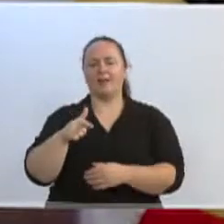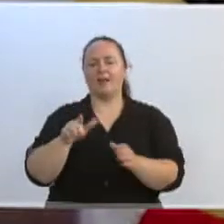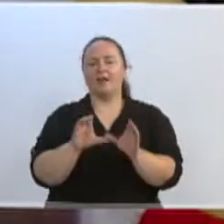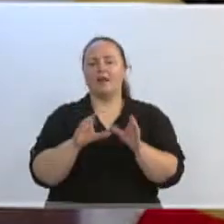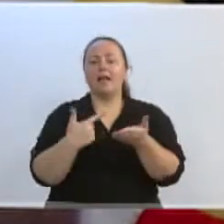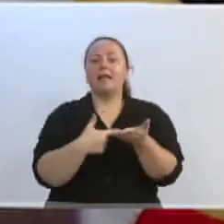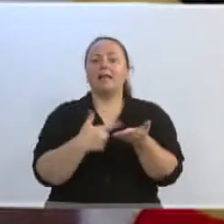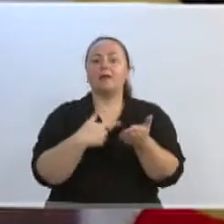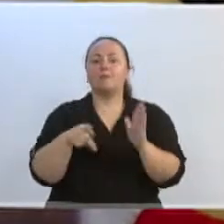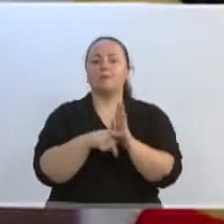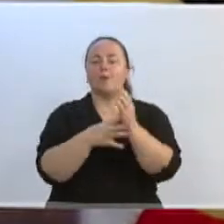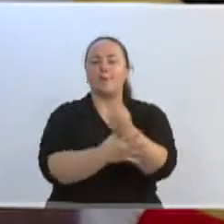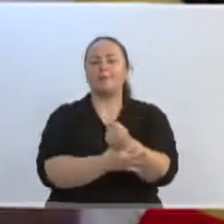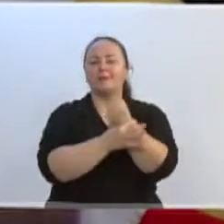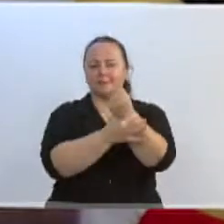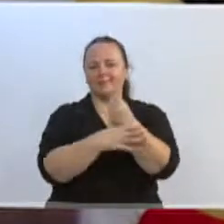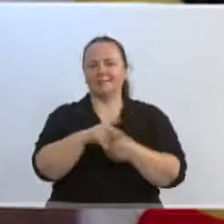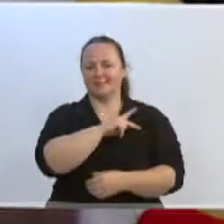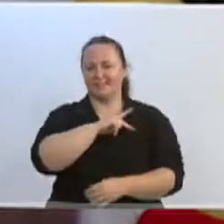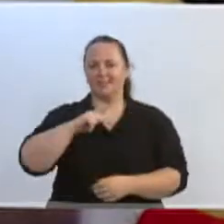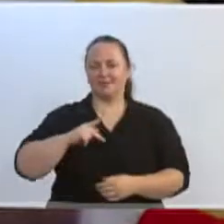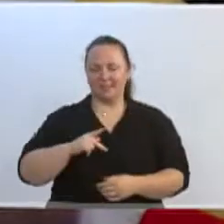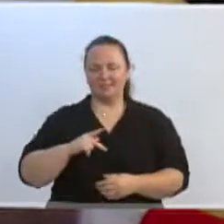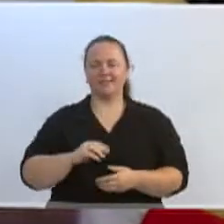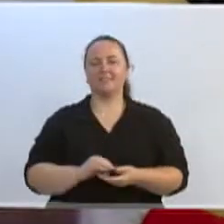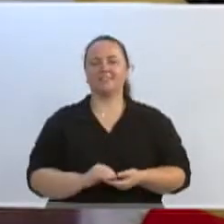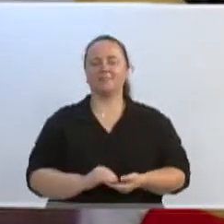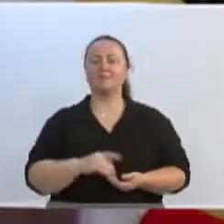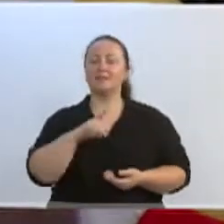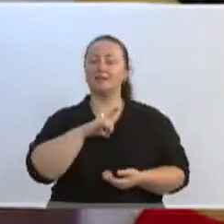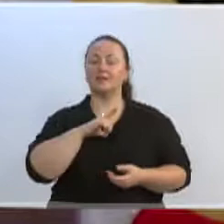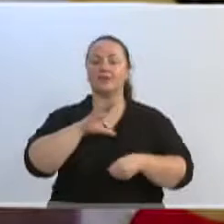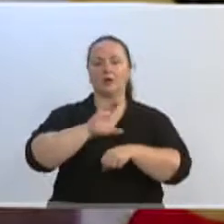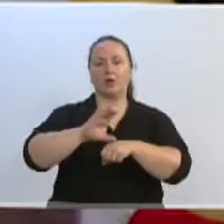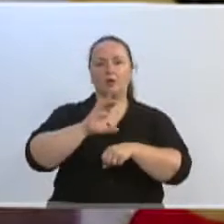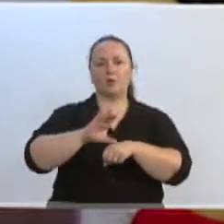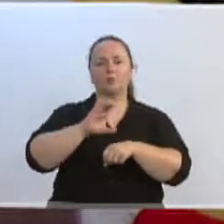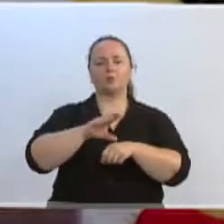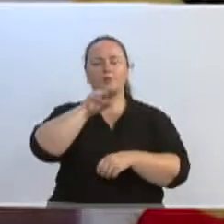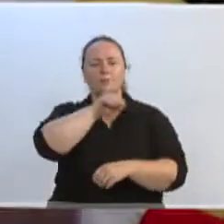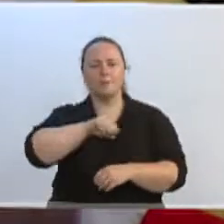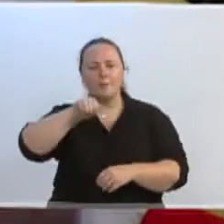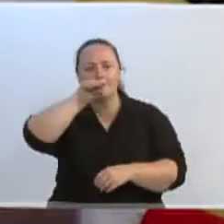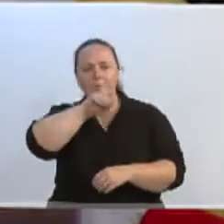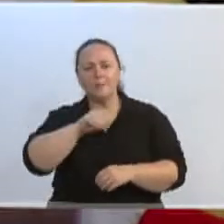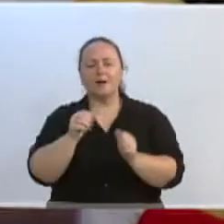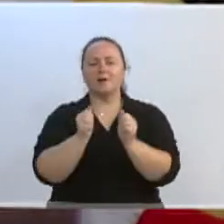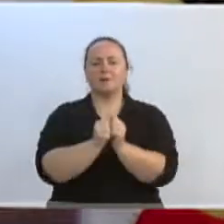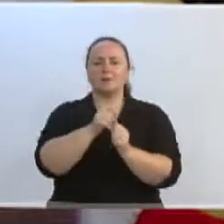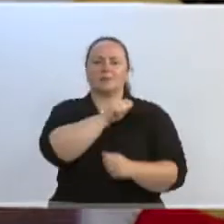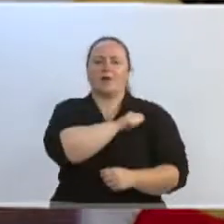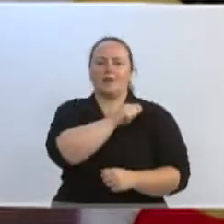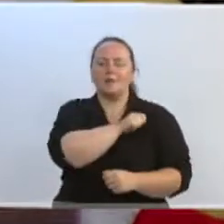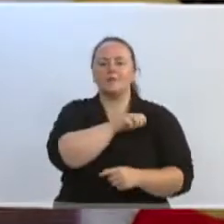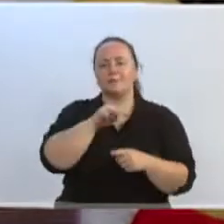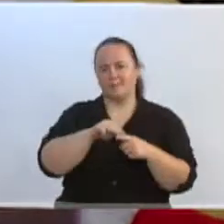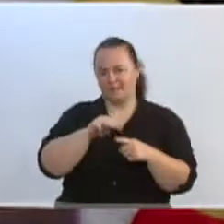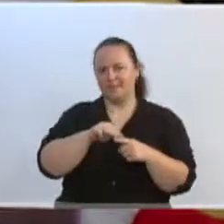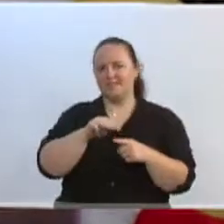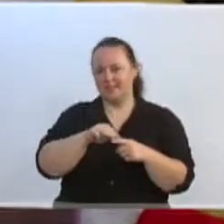nessa casa ontem à noite o curso de oratória envolvendo escolas e alunos do nosso município última terça na cama de 2 ontem à noite